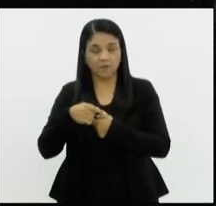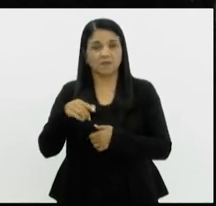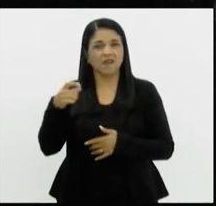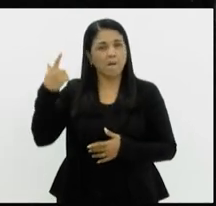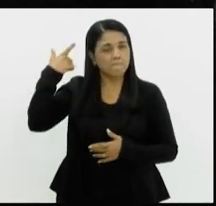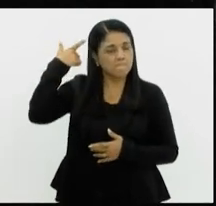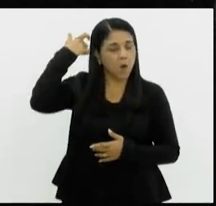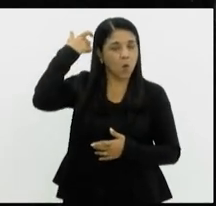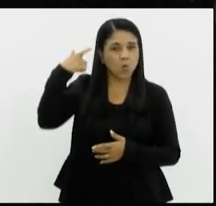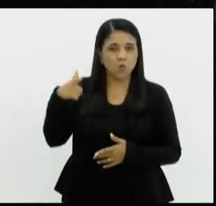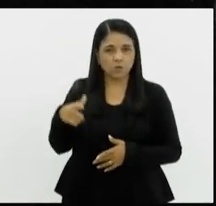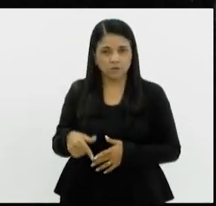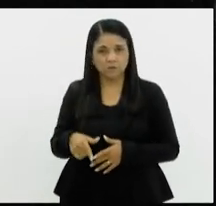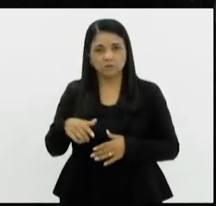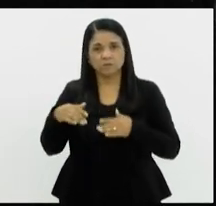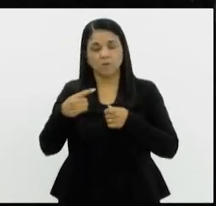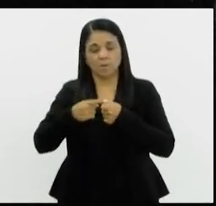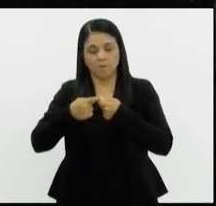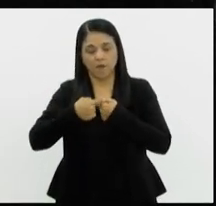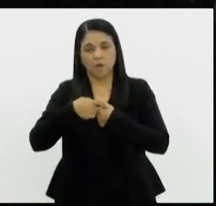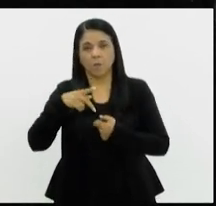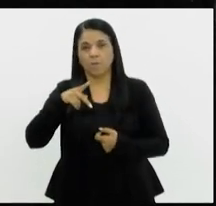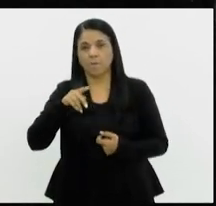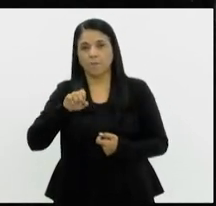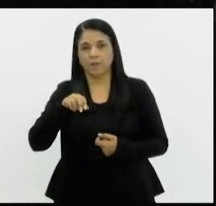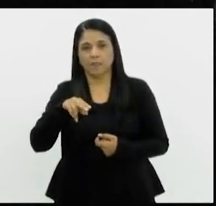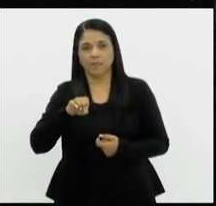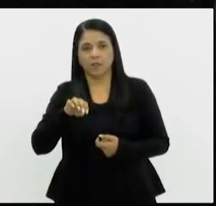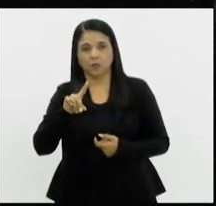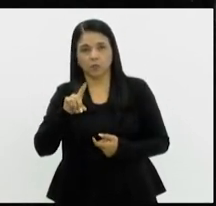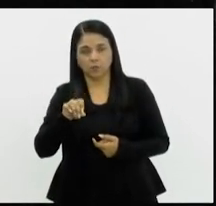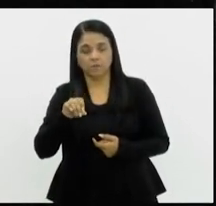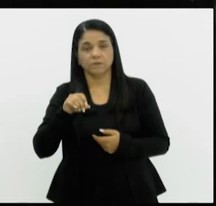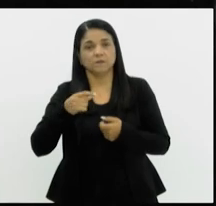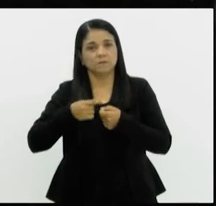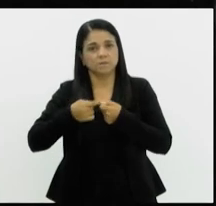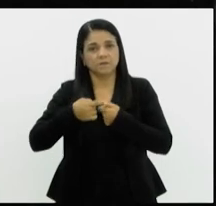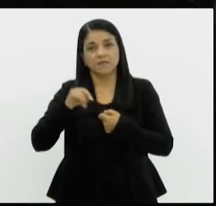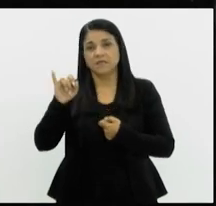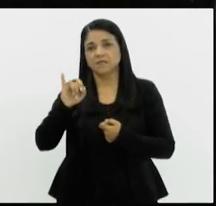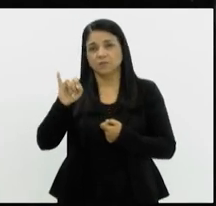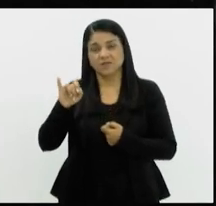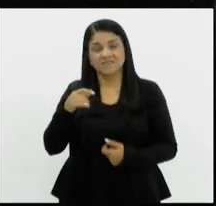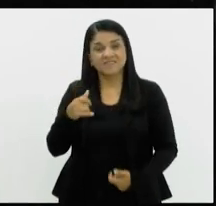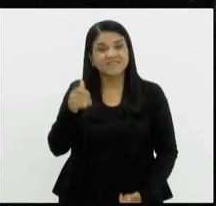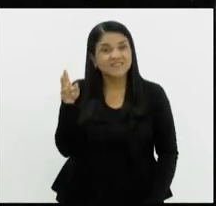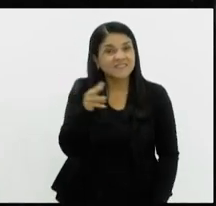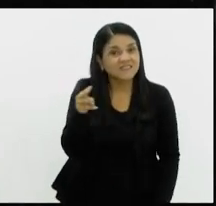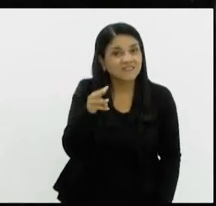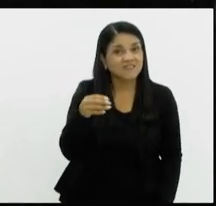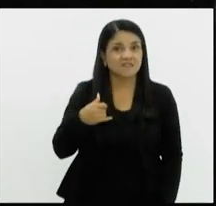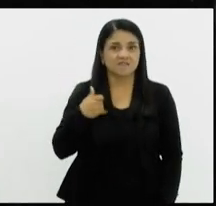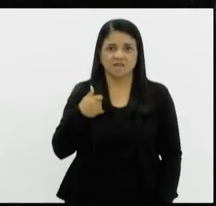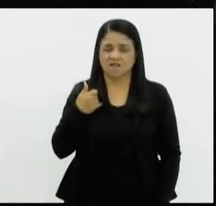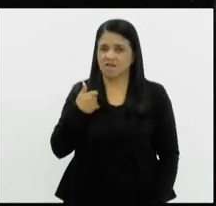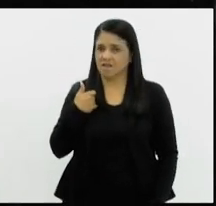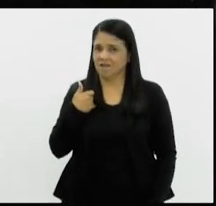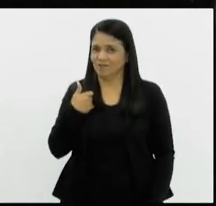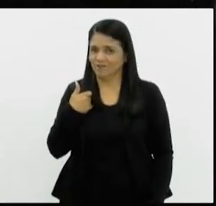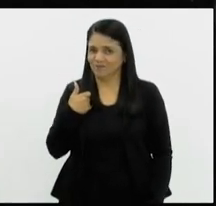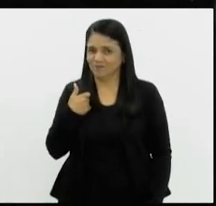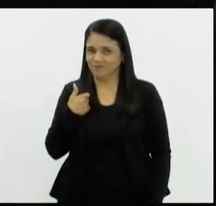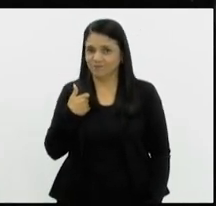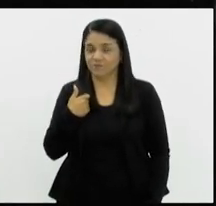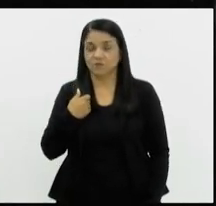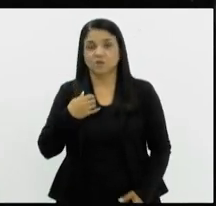em tabora 33 anos guarde bem esse ID